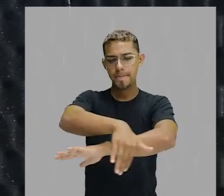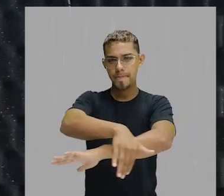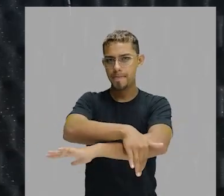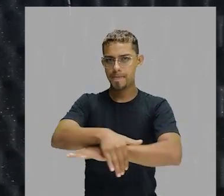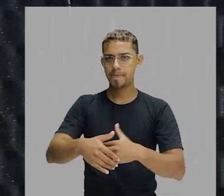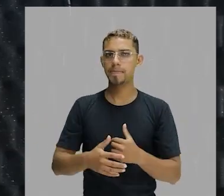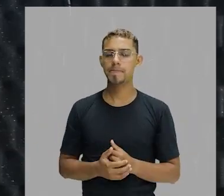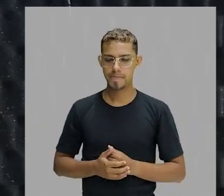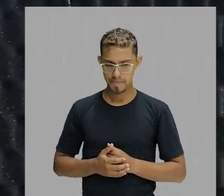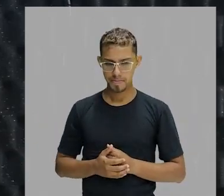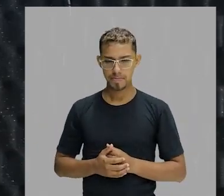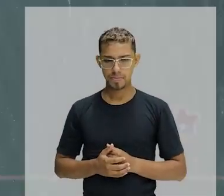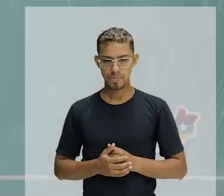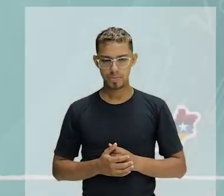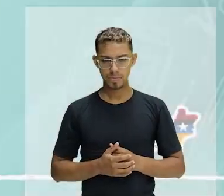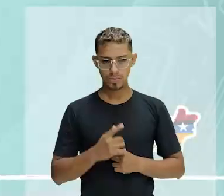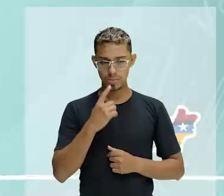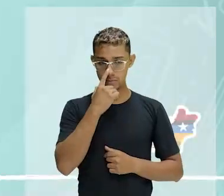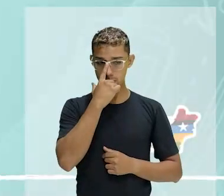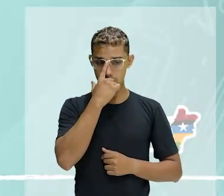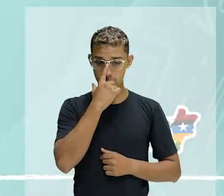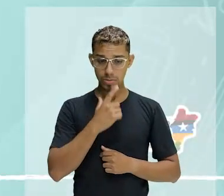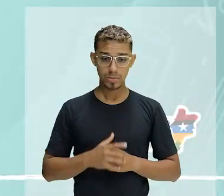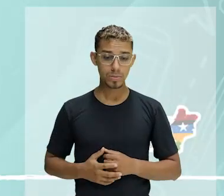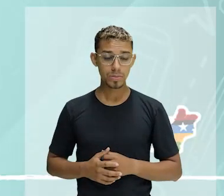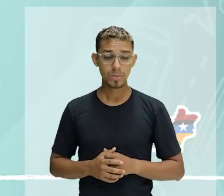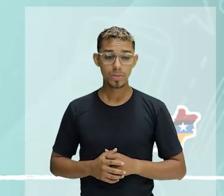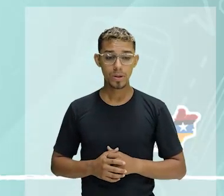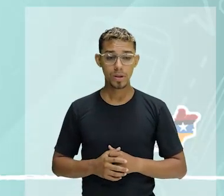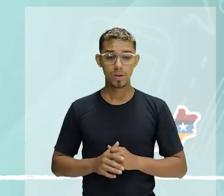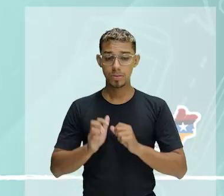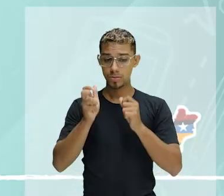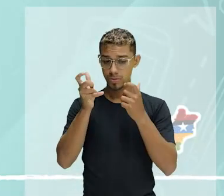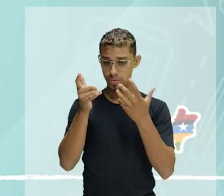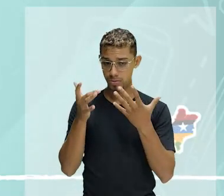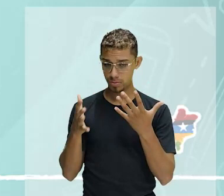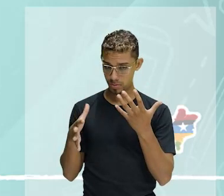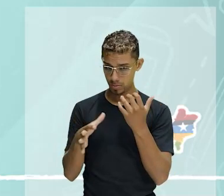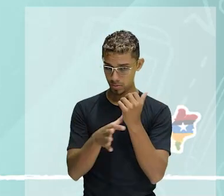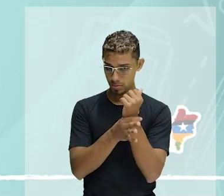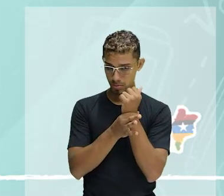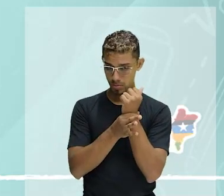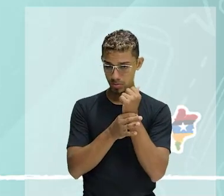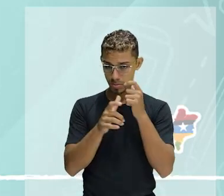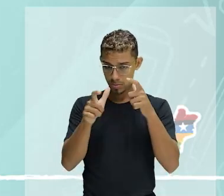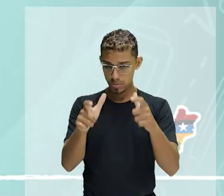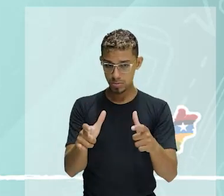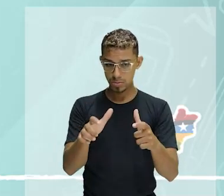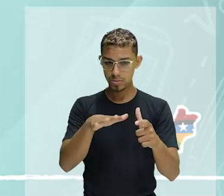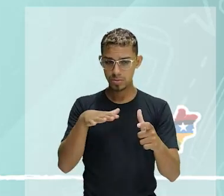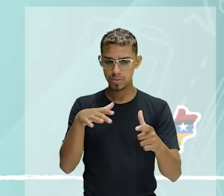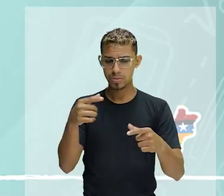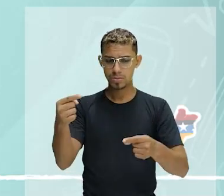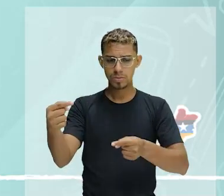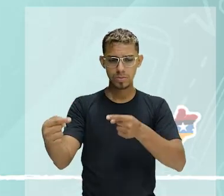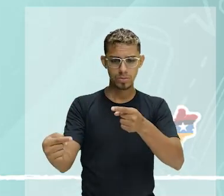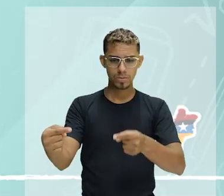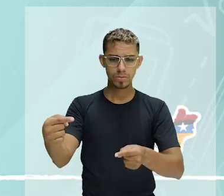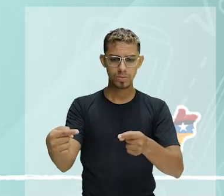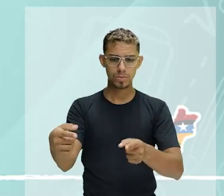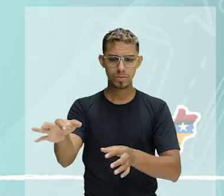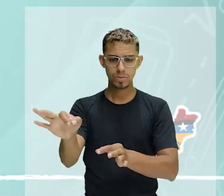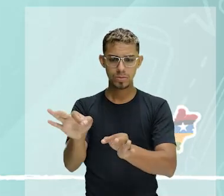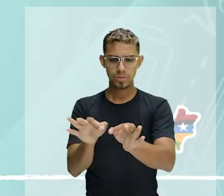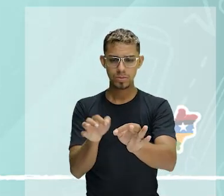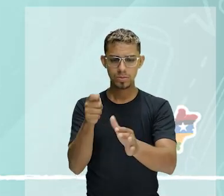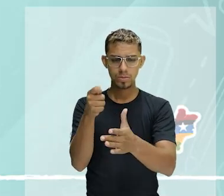lá para a questão. Ele diz o seguinte, né? As áreas de proteção, né, estiveram no centro do debate sobre a